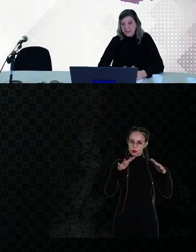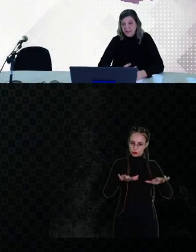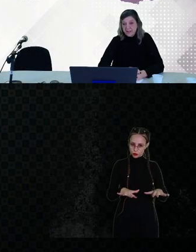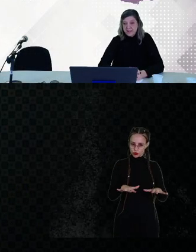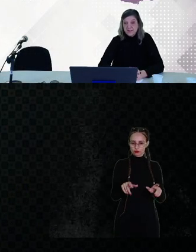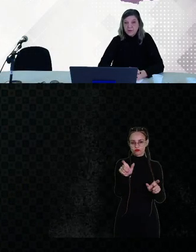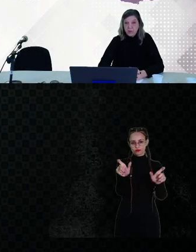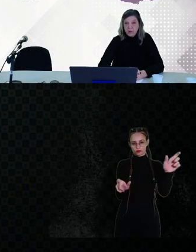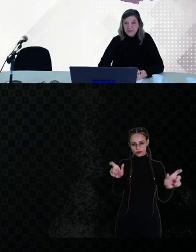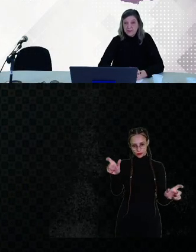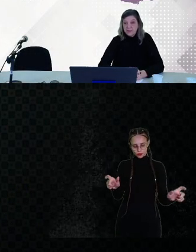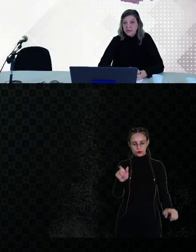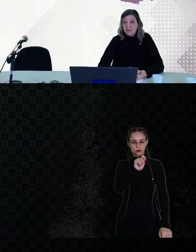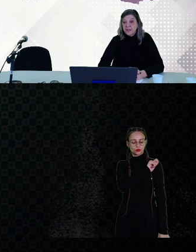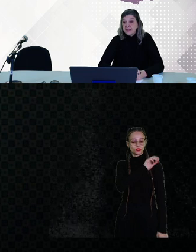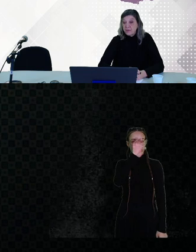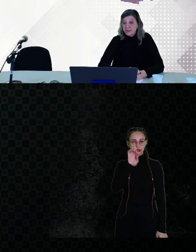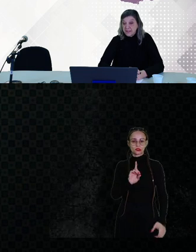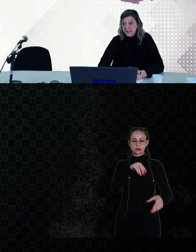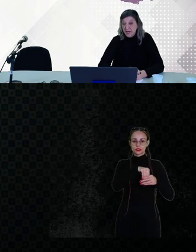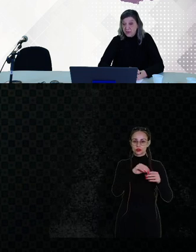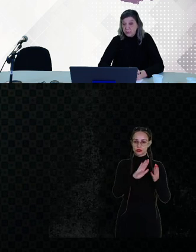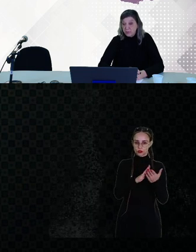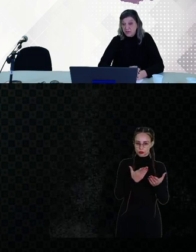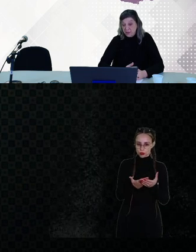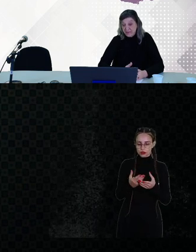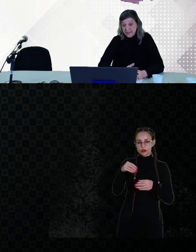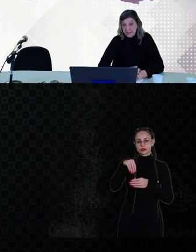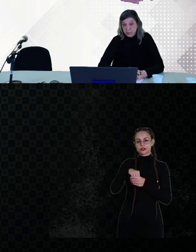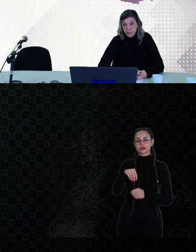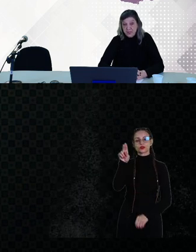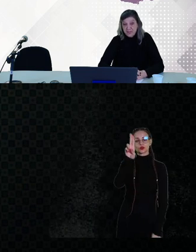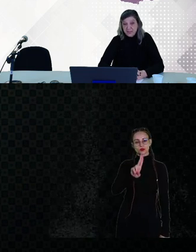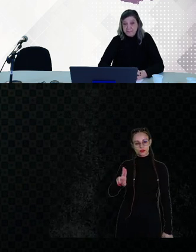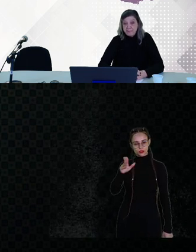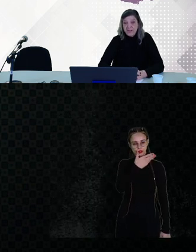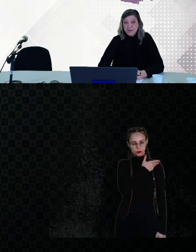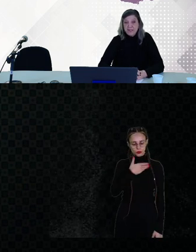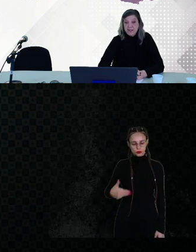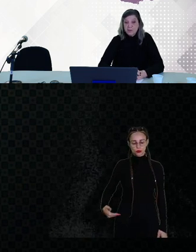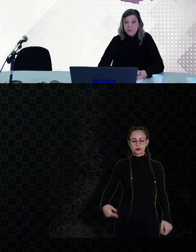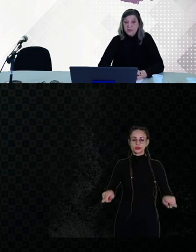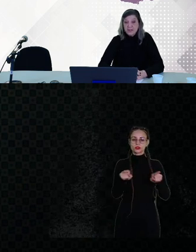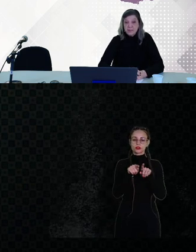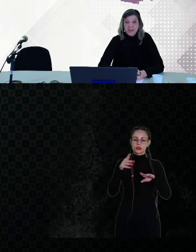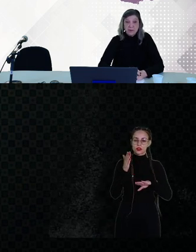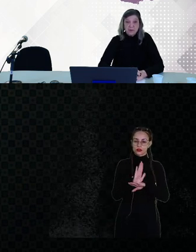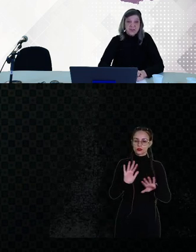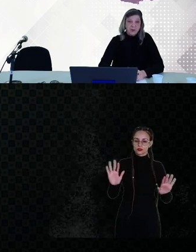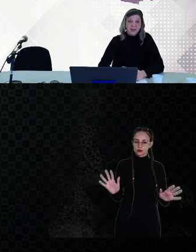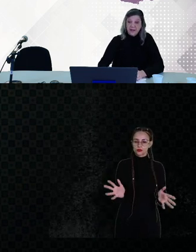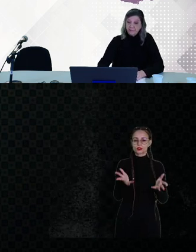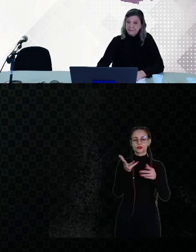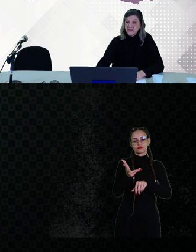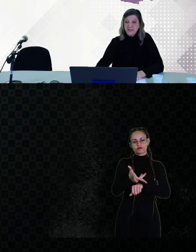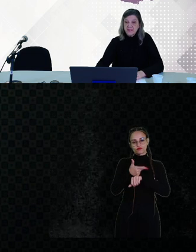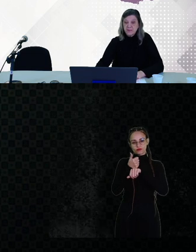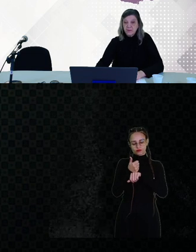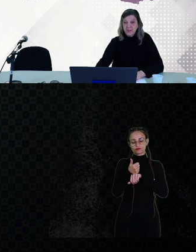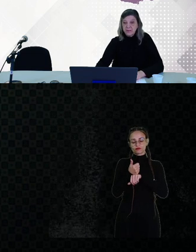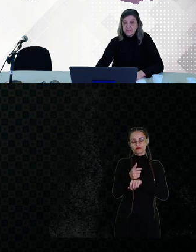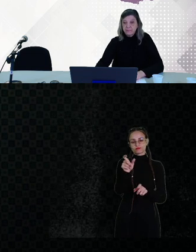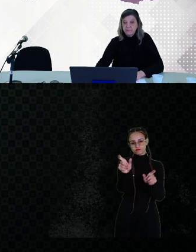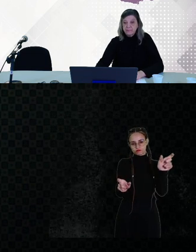com deficiências nas escolas, na universidade, nas universidades públicas, né? E auxiliando no desempenho escolar